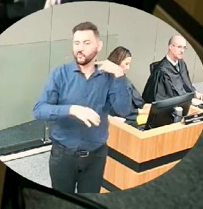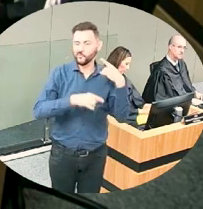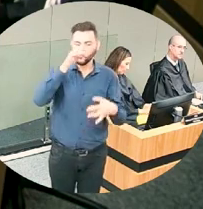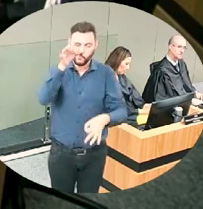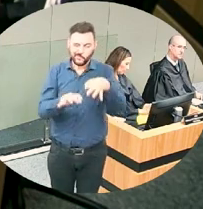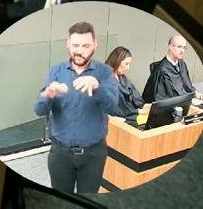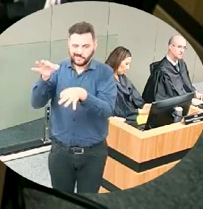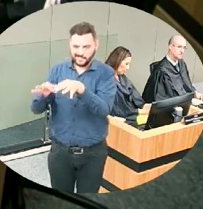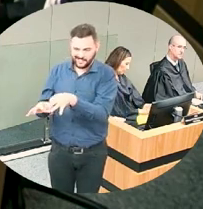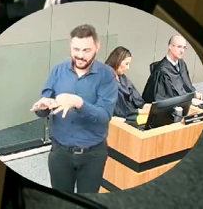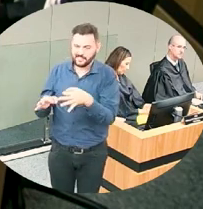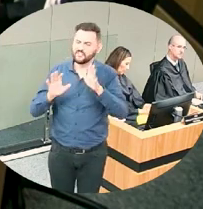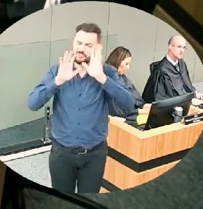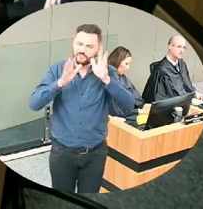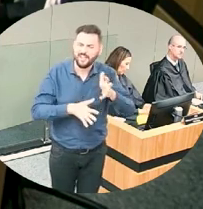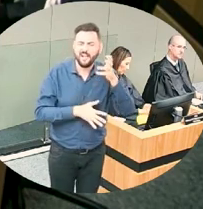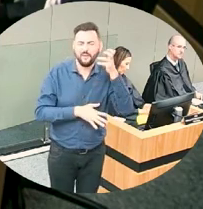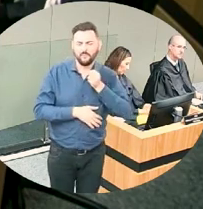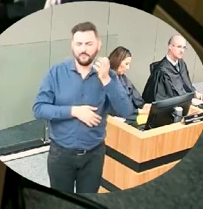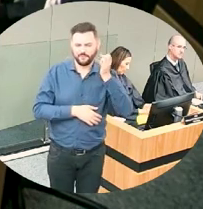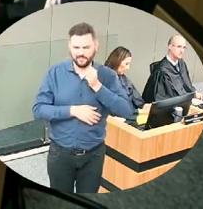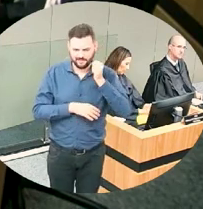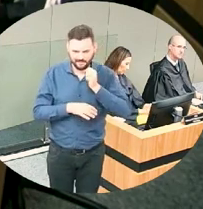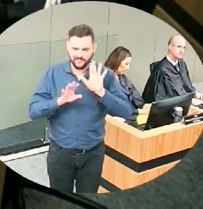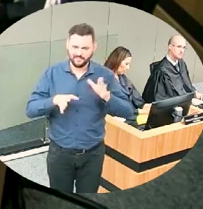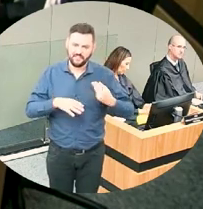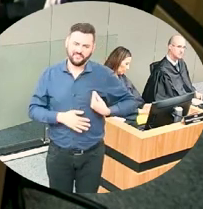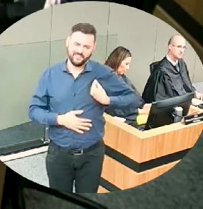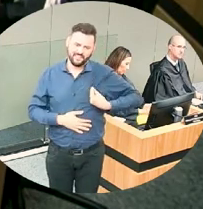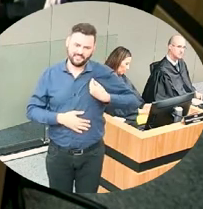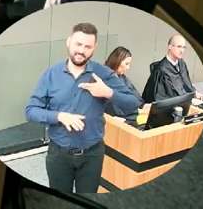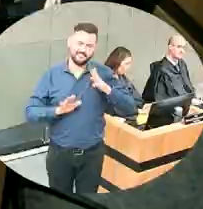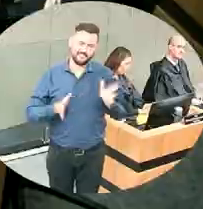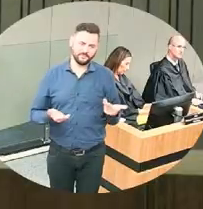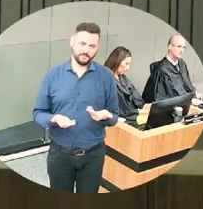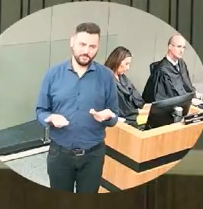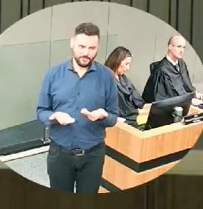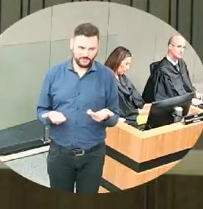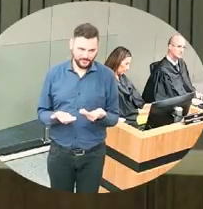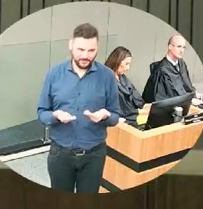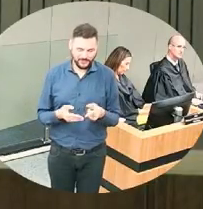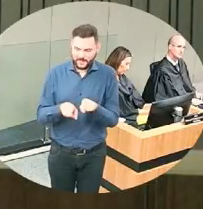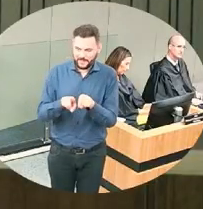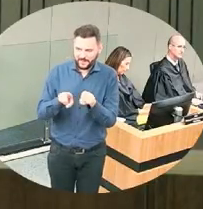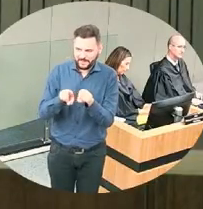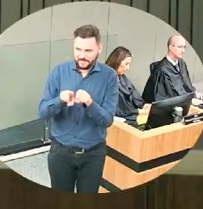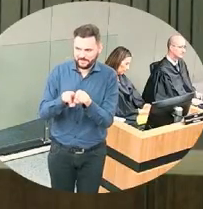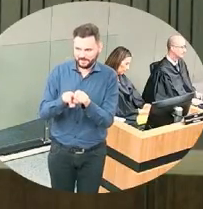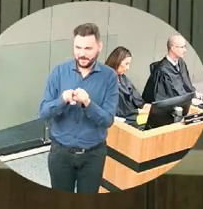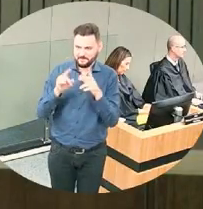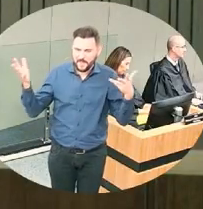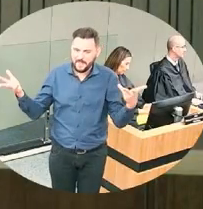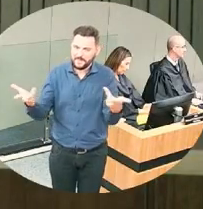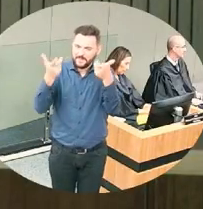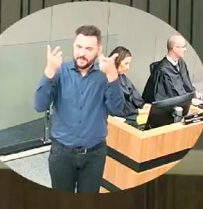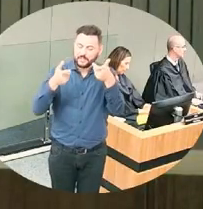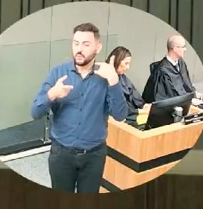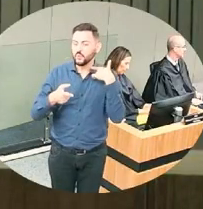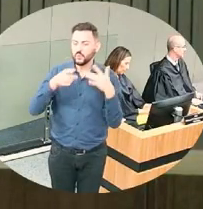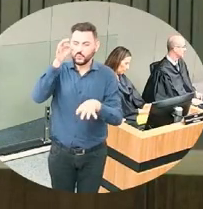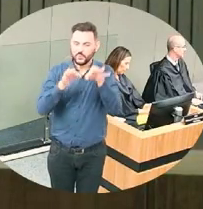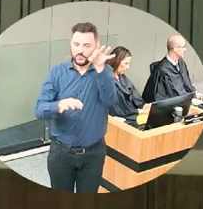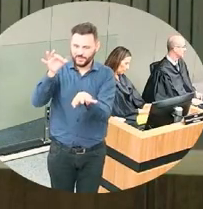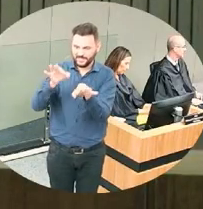desembargadores aposentados aqui presentes e excelentíssimo juiz